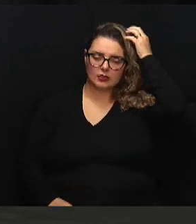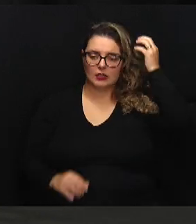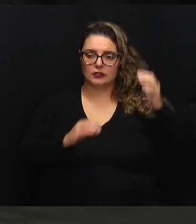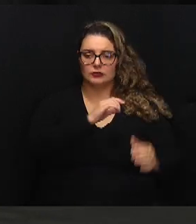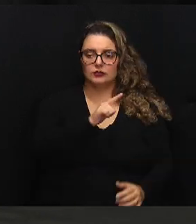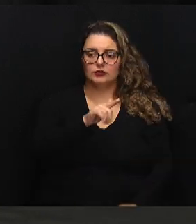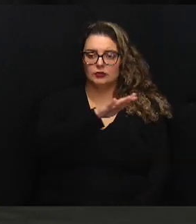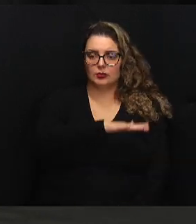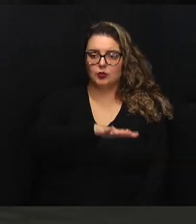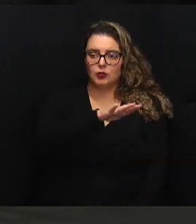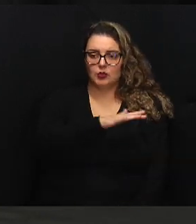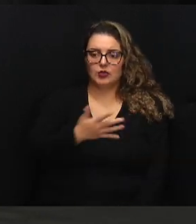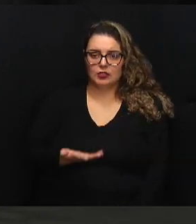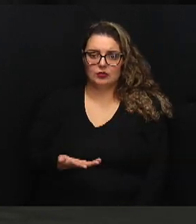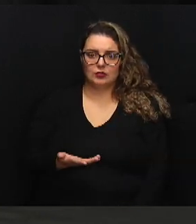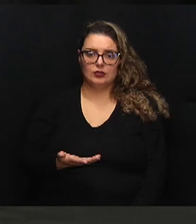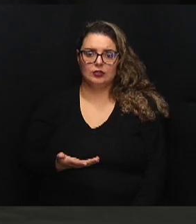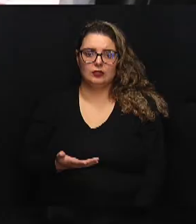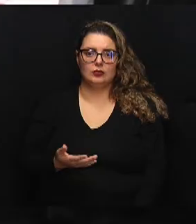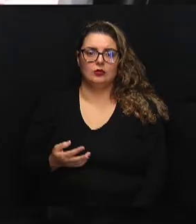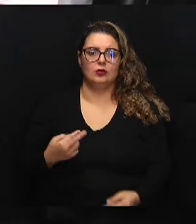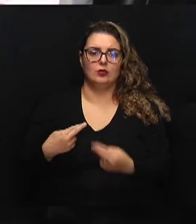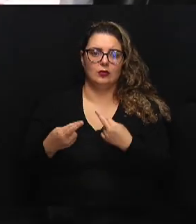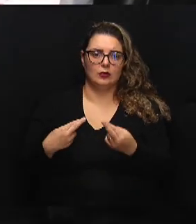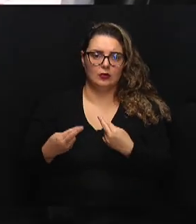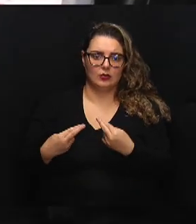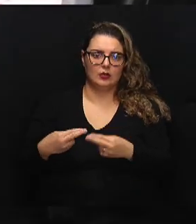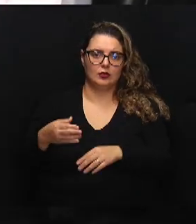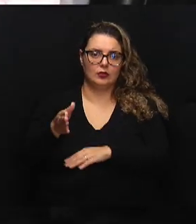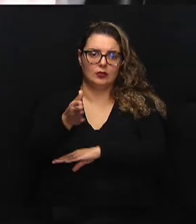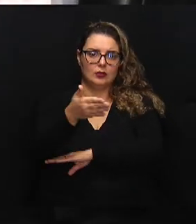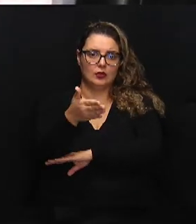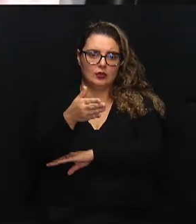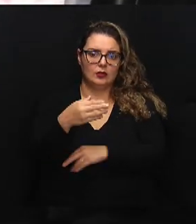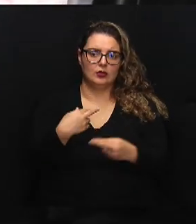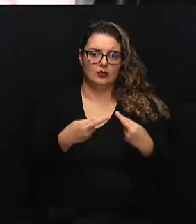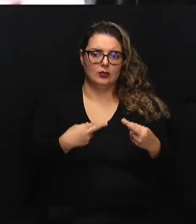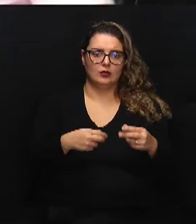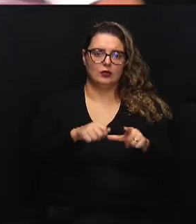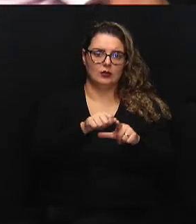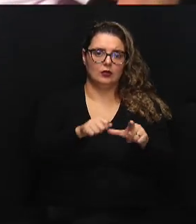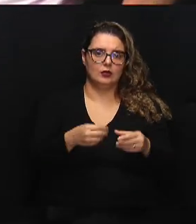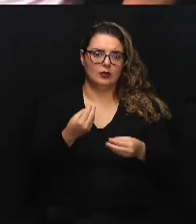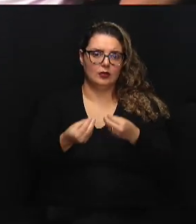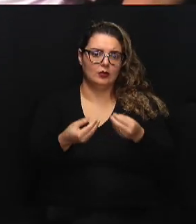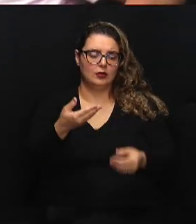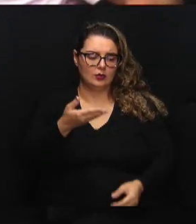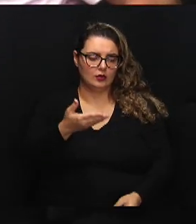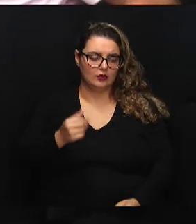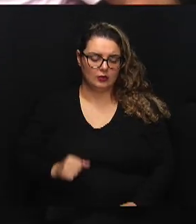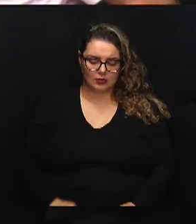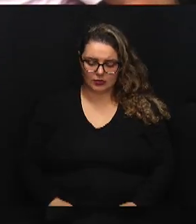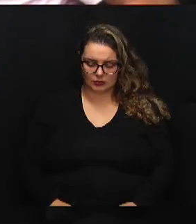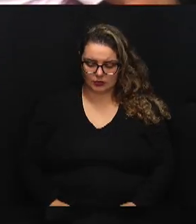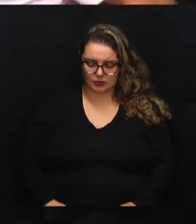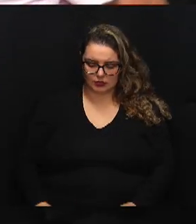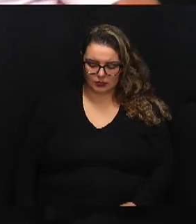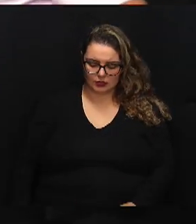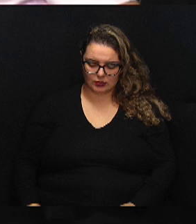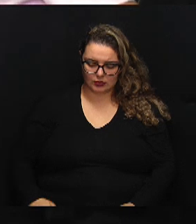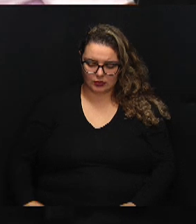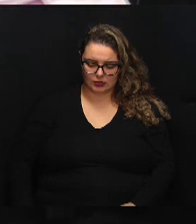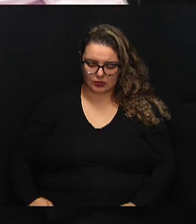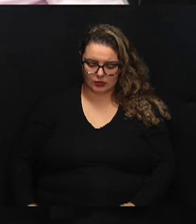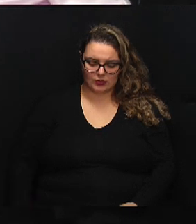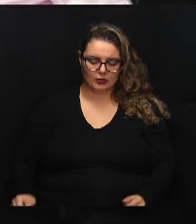ali da Bandeirantes e da Anhanguera. Como que também você acabou fazendo aí coro